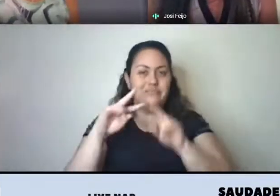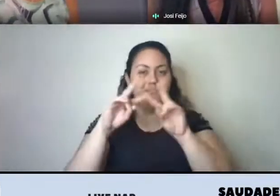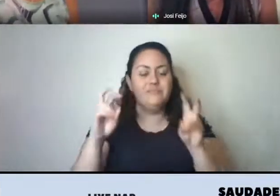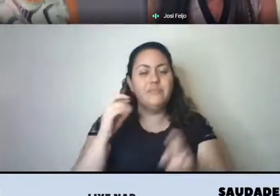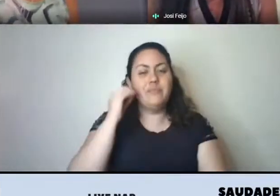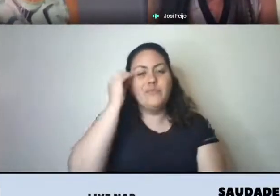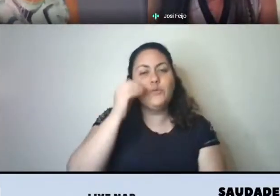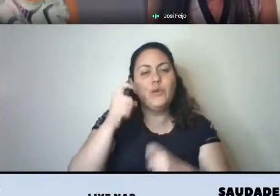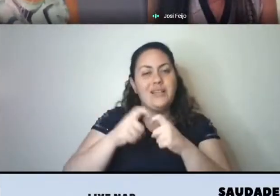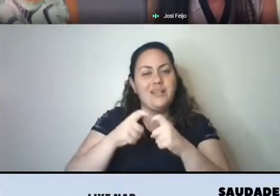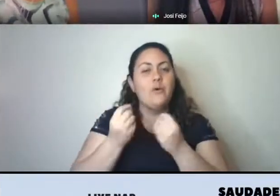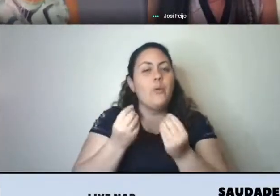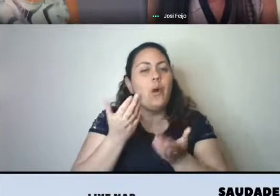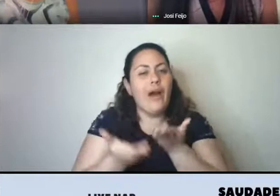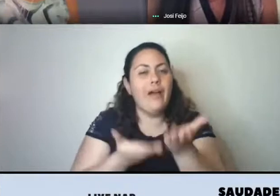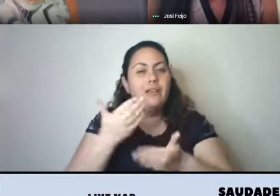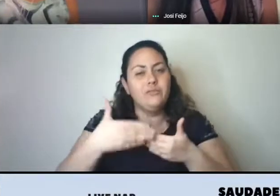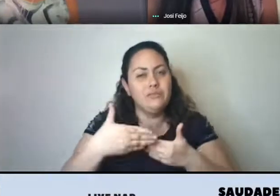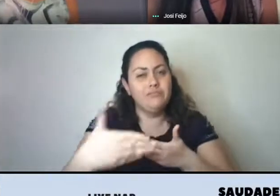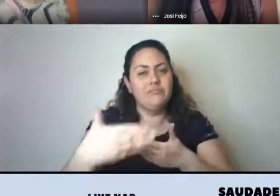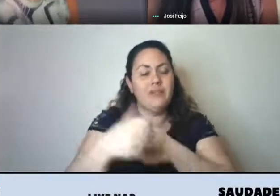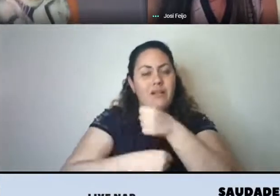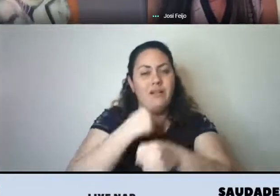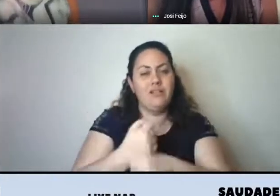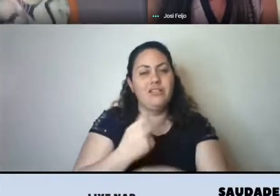ser oferecidos agora no próximo ano.